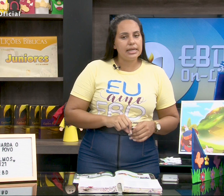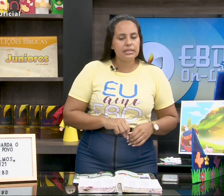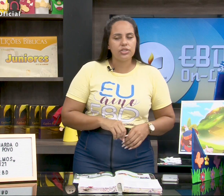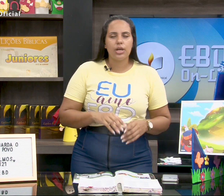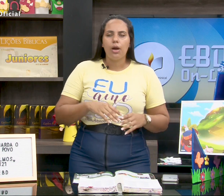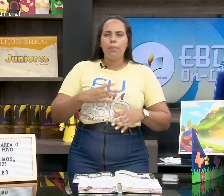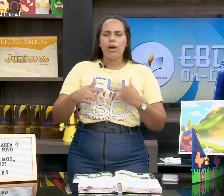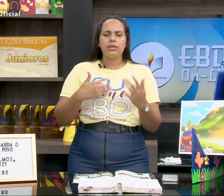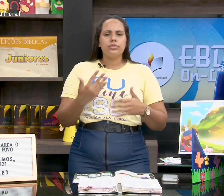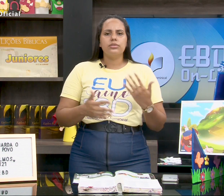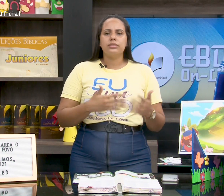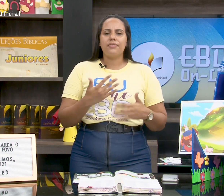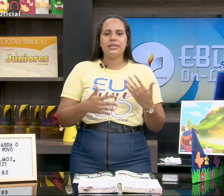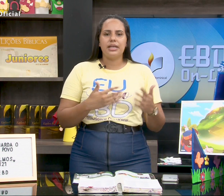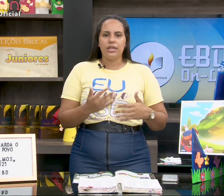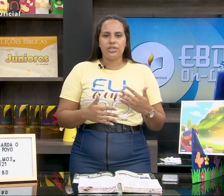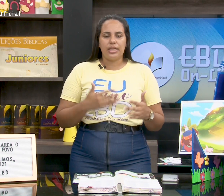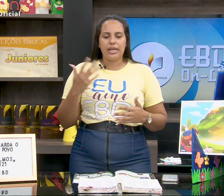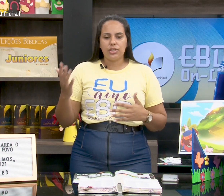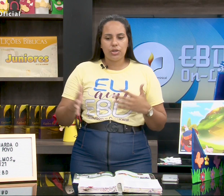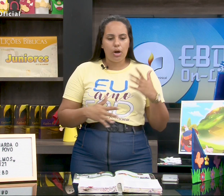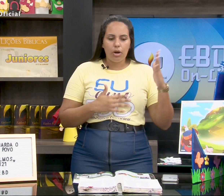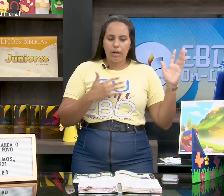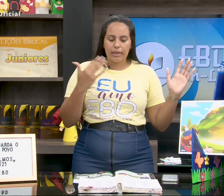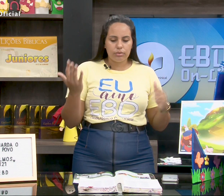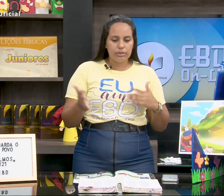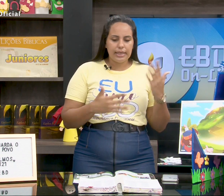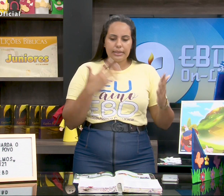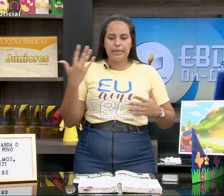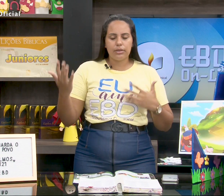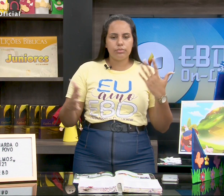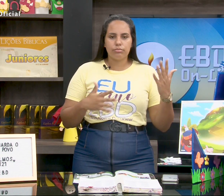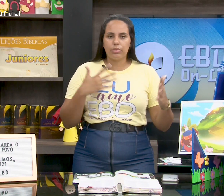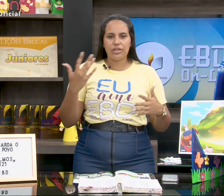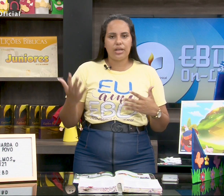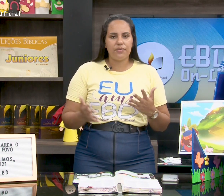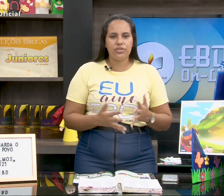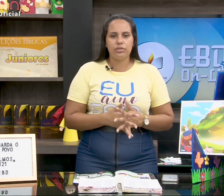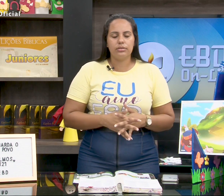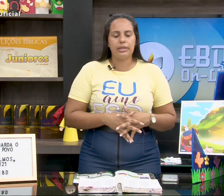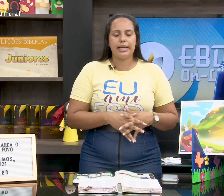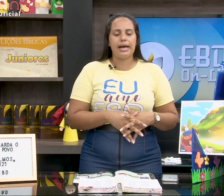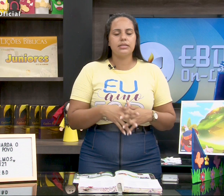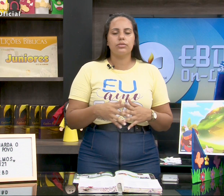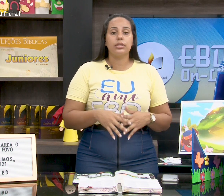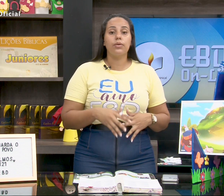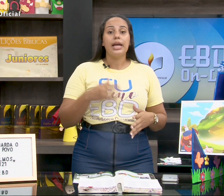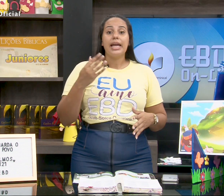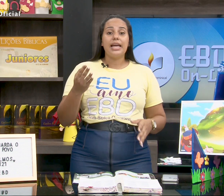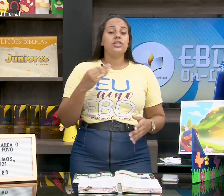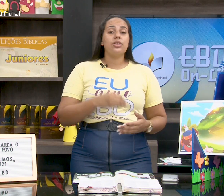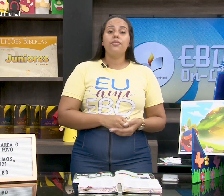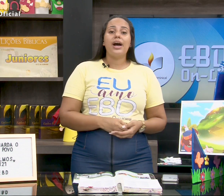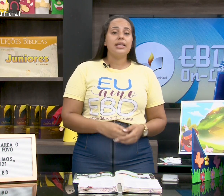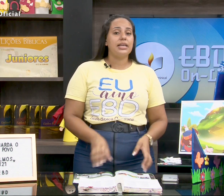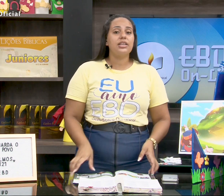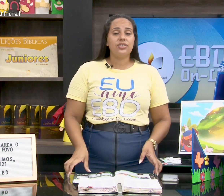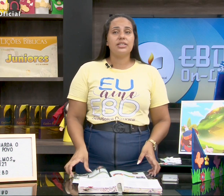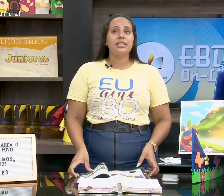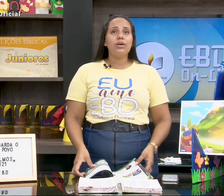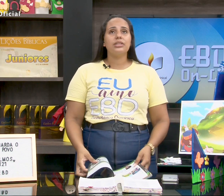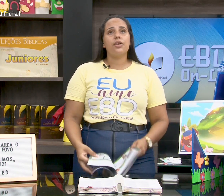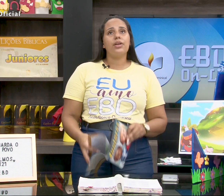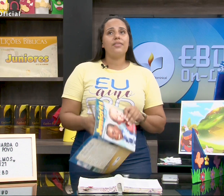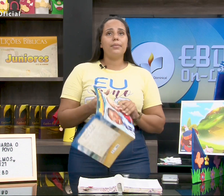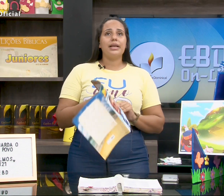tem crianças, por causa dos afazeres, né, da escola, do dia a dia, as tarefas de casa, tudinho, eles não fazem, eles